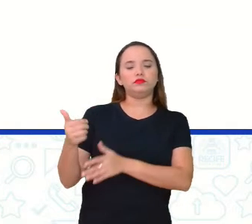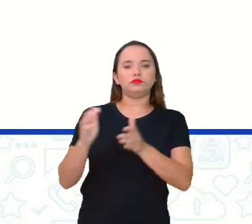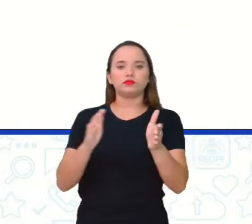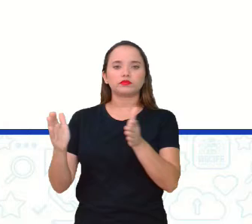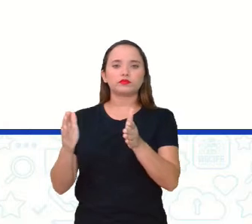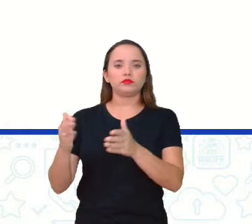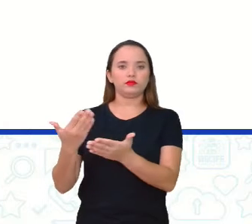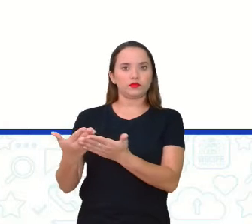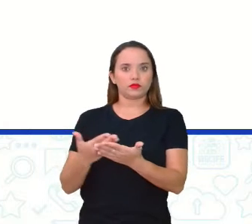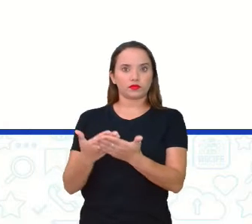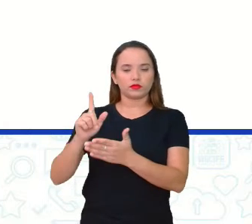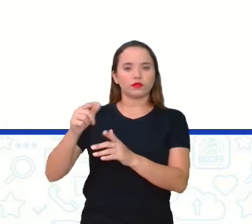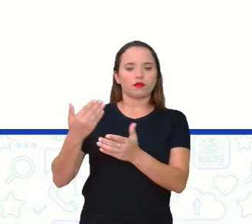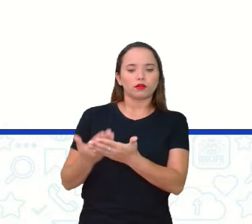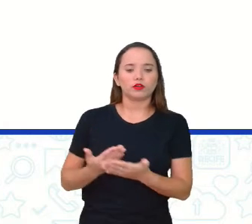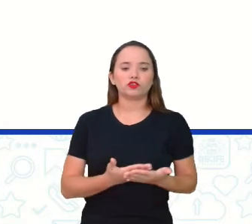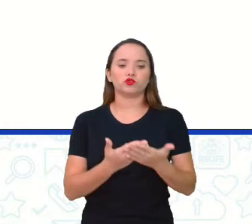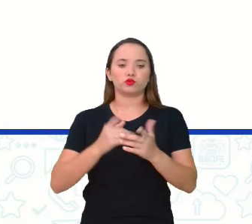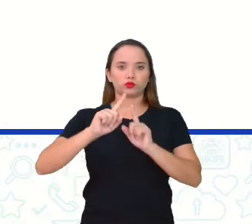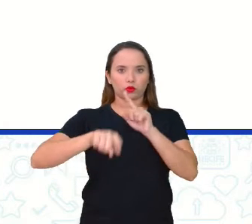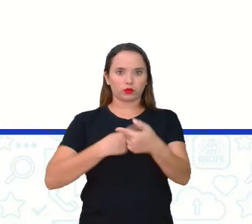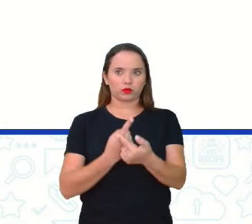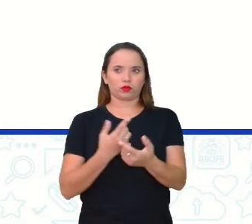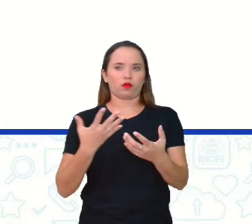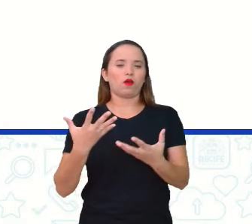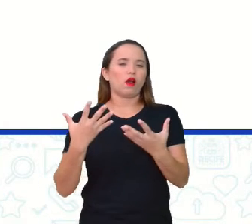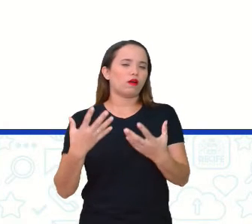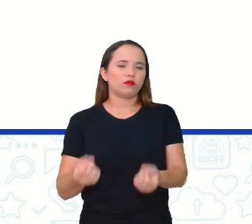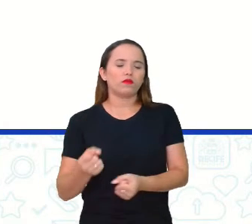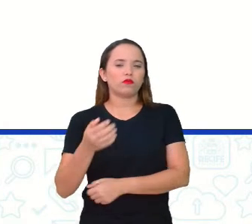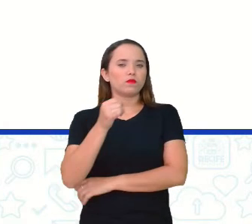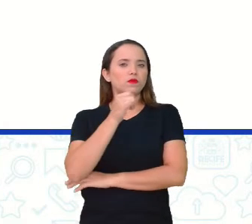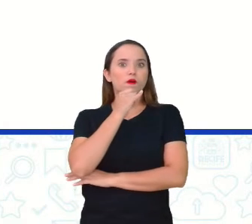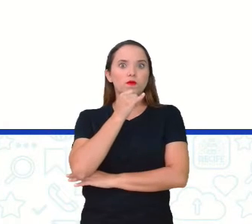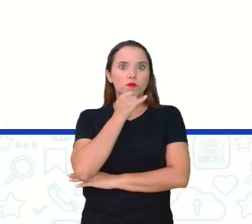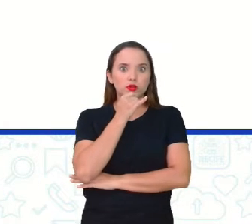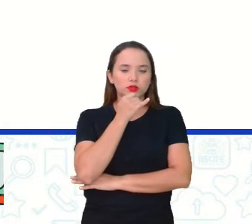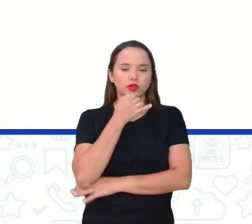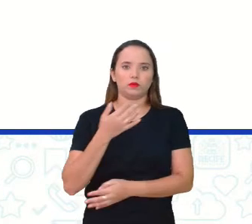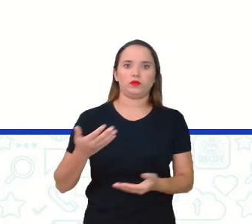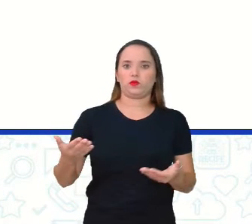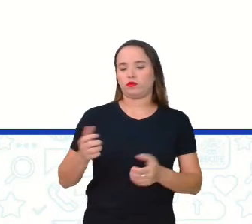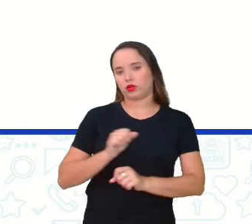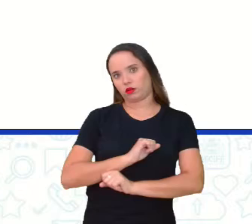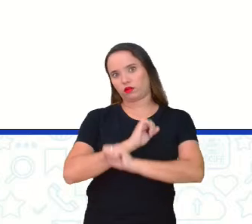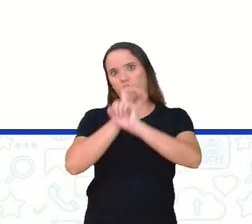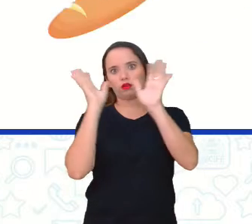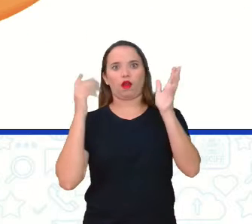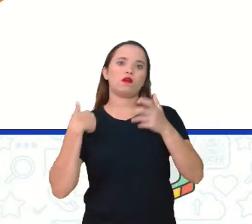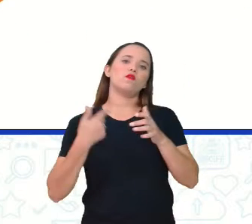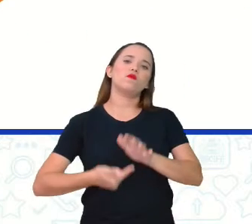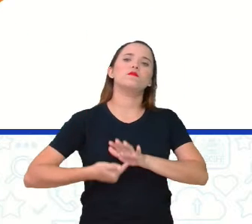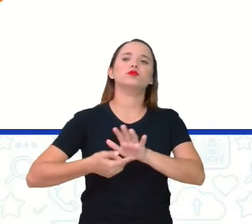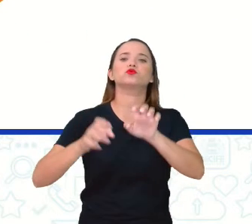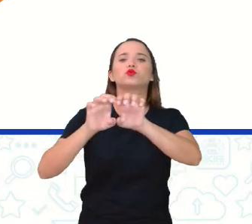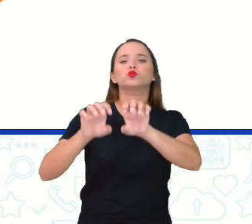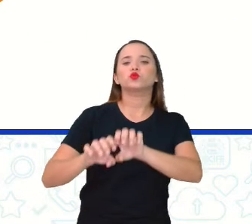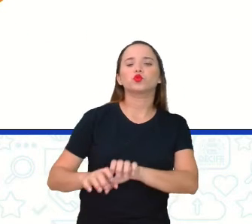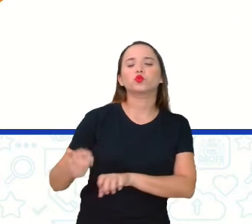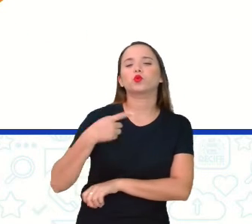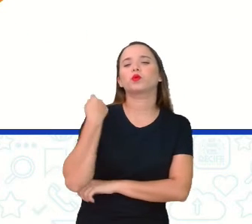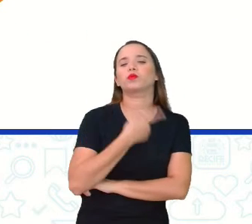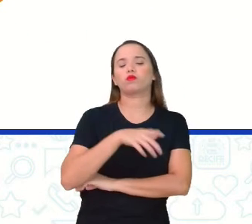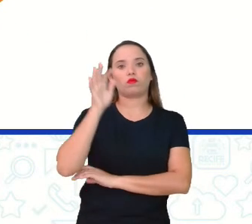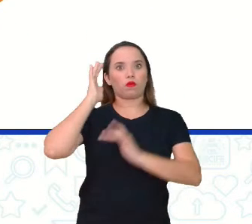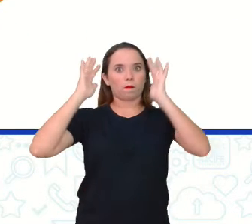essas transformações. Vejamos a seguinte situação. Lógico que eu vou estruturar aqui para a gente imaginar o seguinte. Imagina